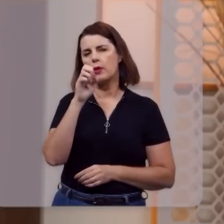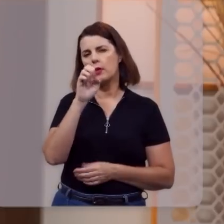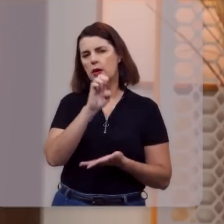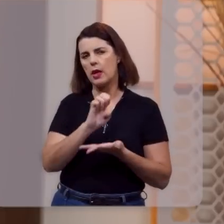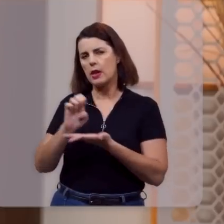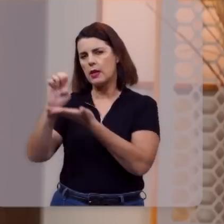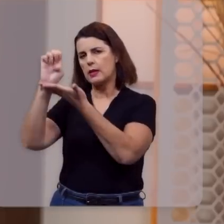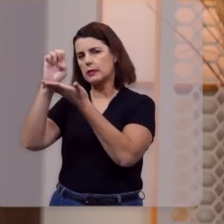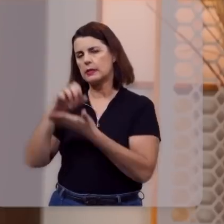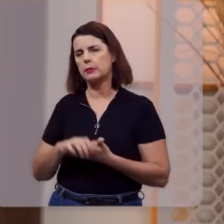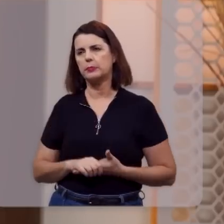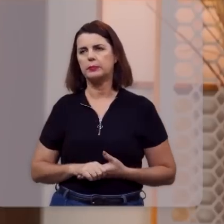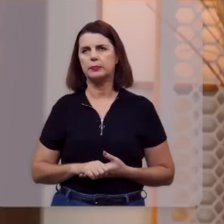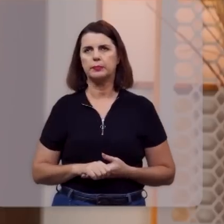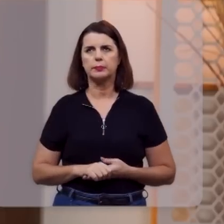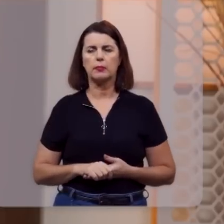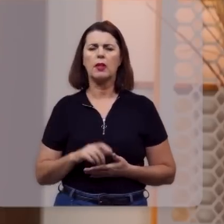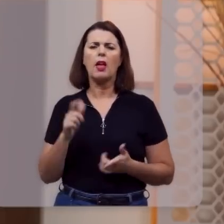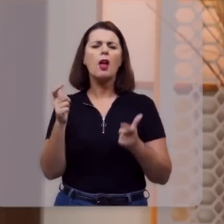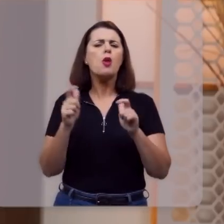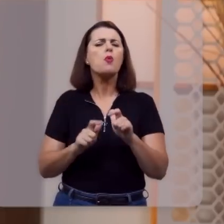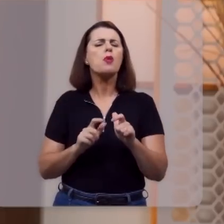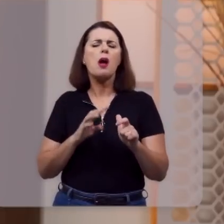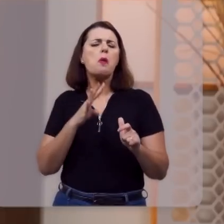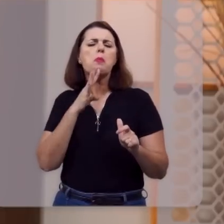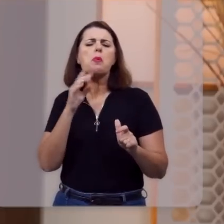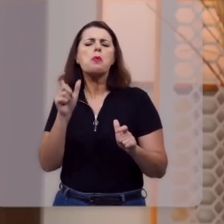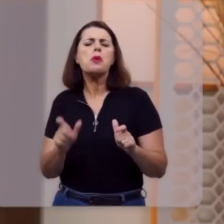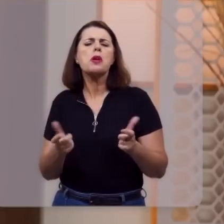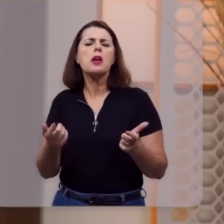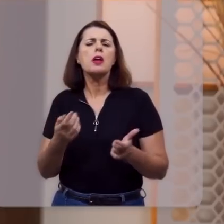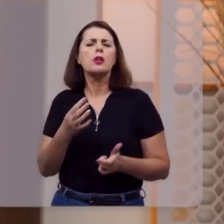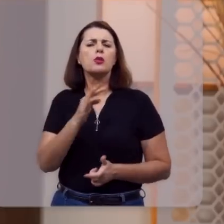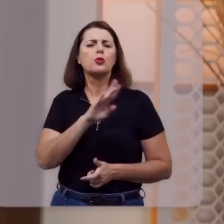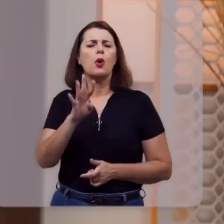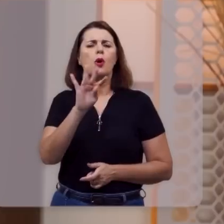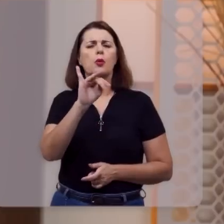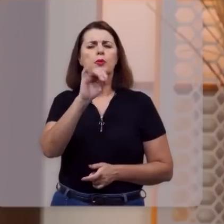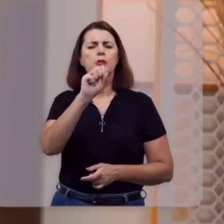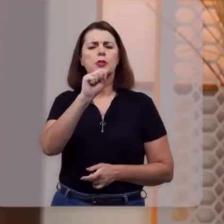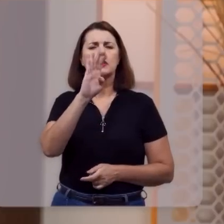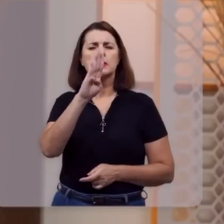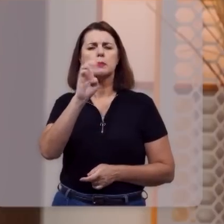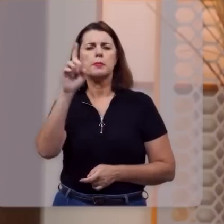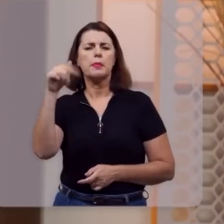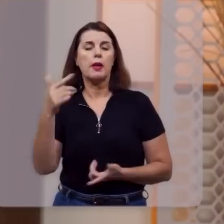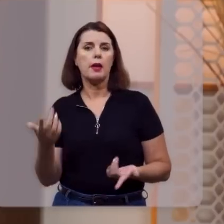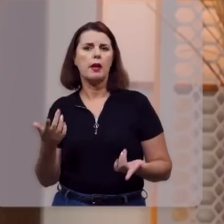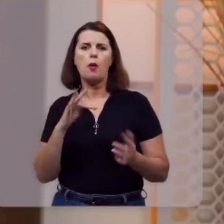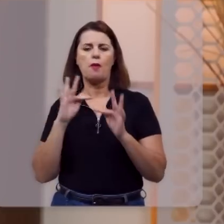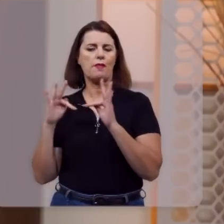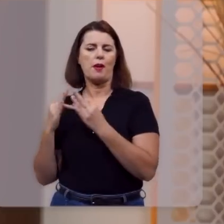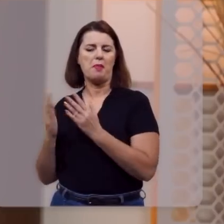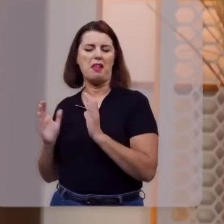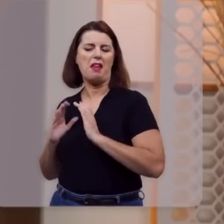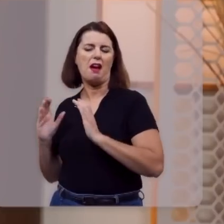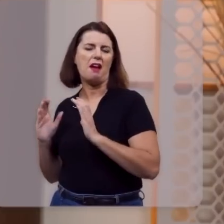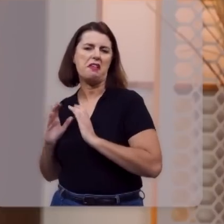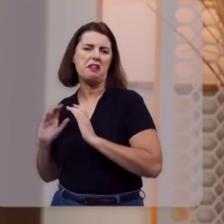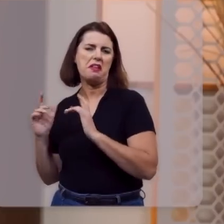Elias. Ele é de um lugar desconhecido. Ele vem de Tisbé. Ele não vem de uma família